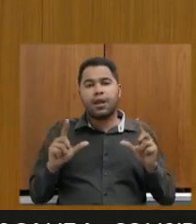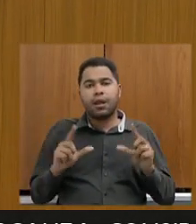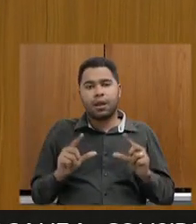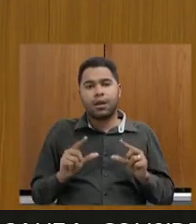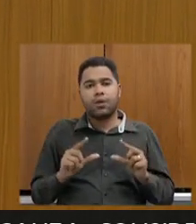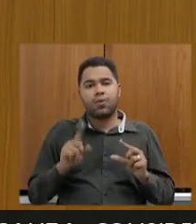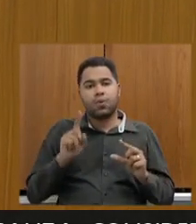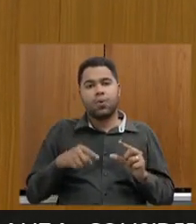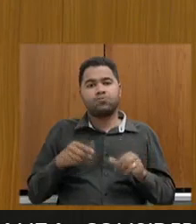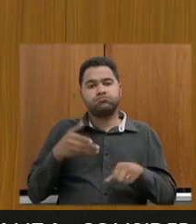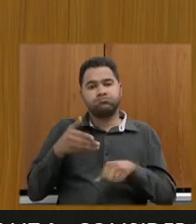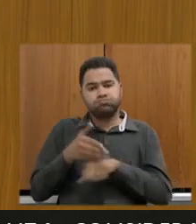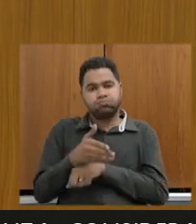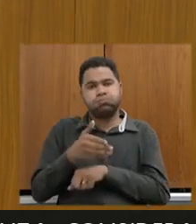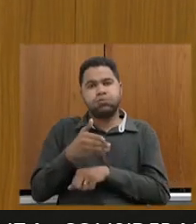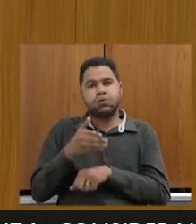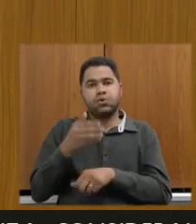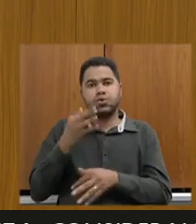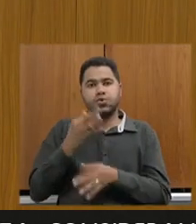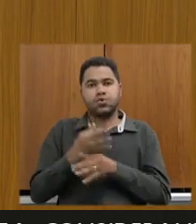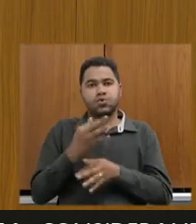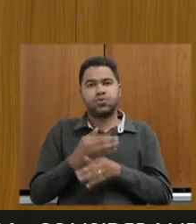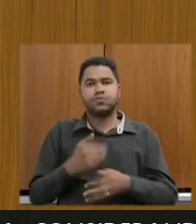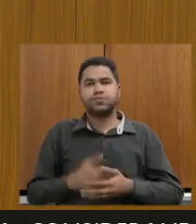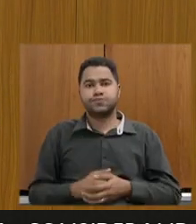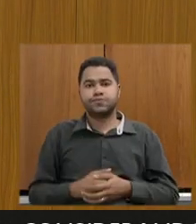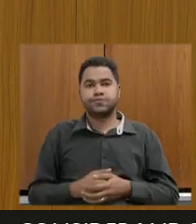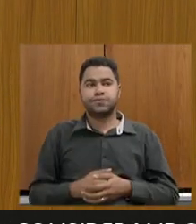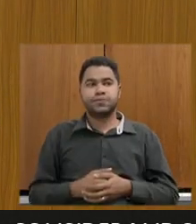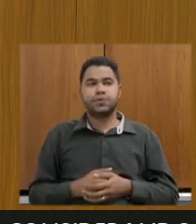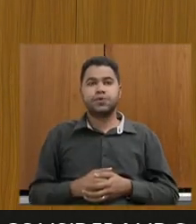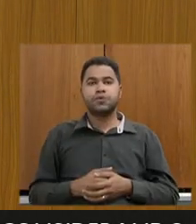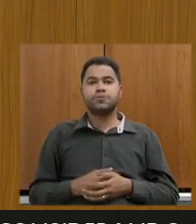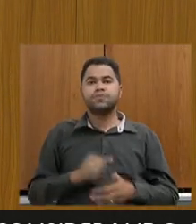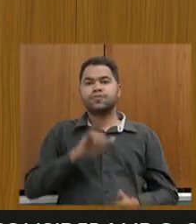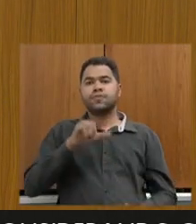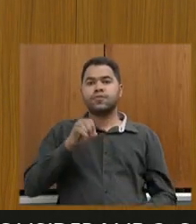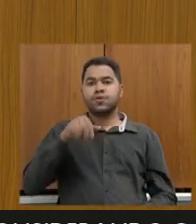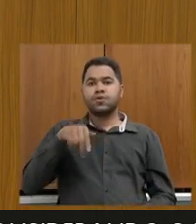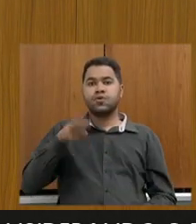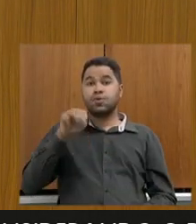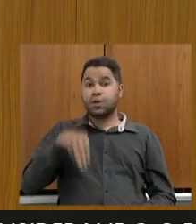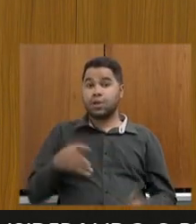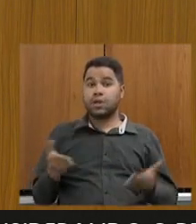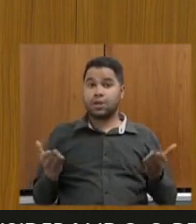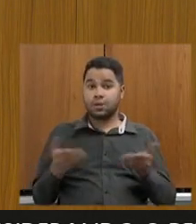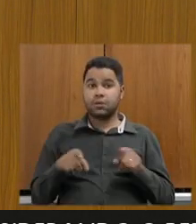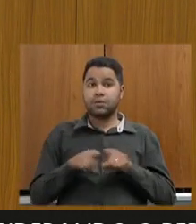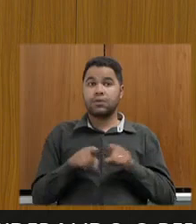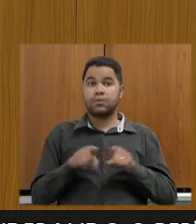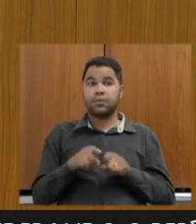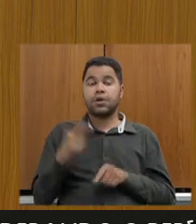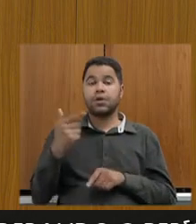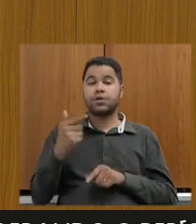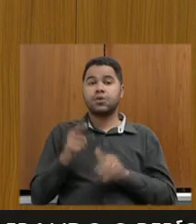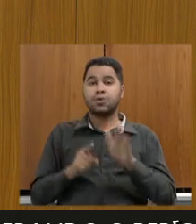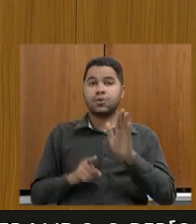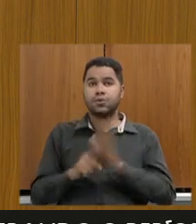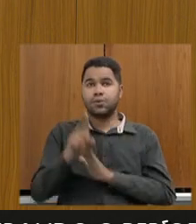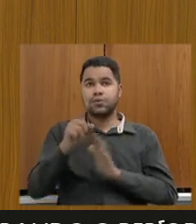esse ingresso agora de julho o Joaquim que vamos aqui passar também a segunda